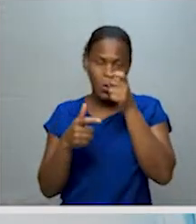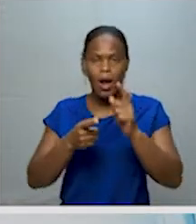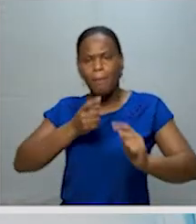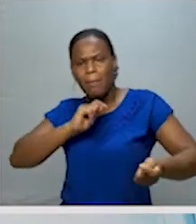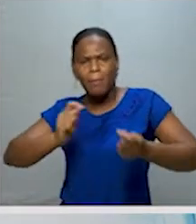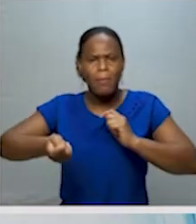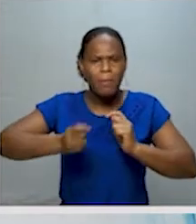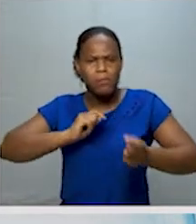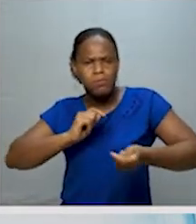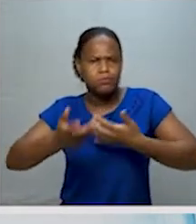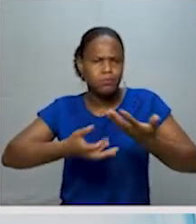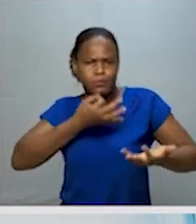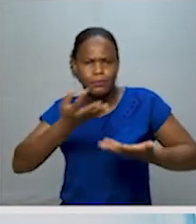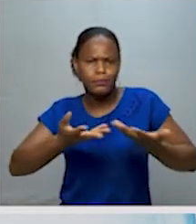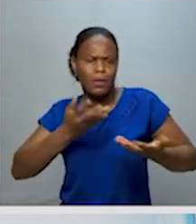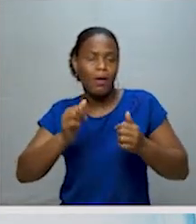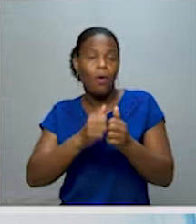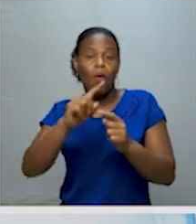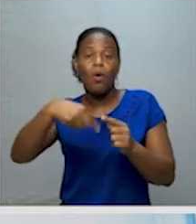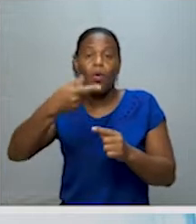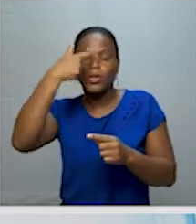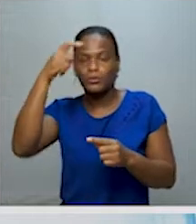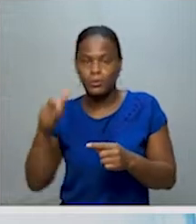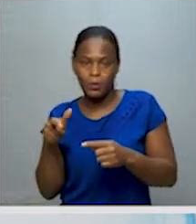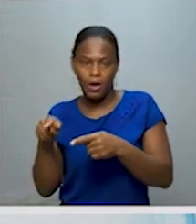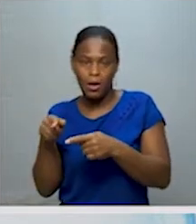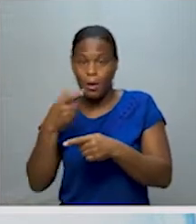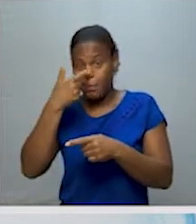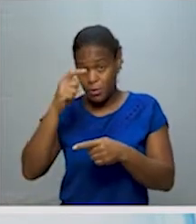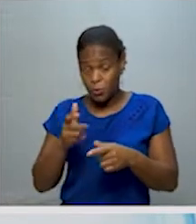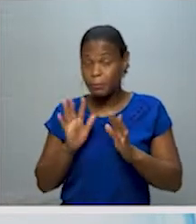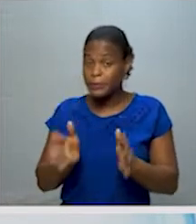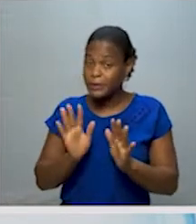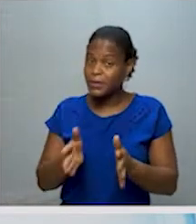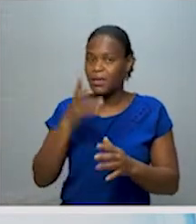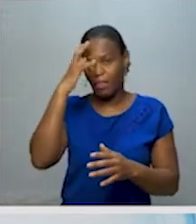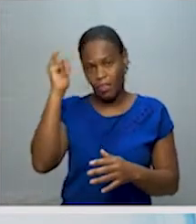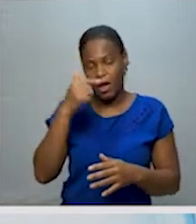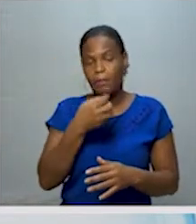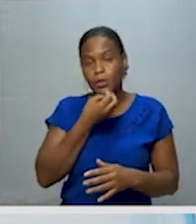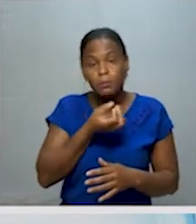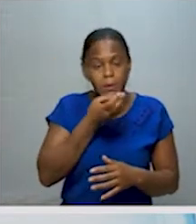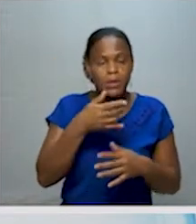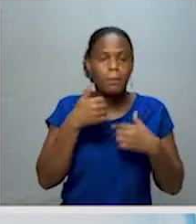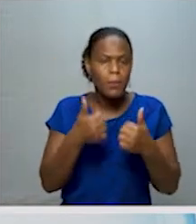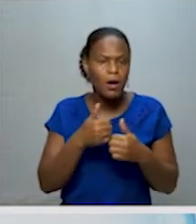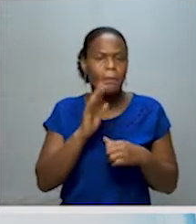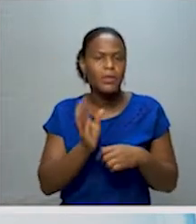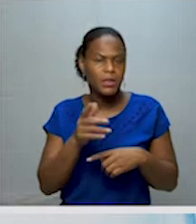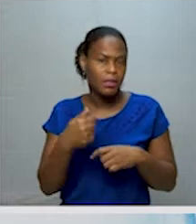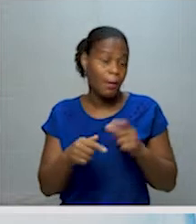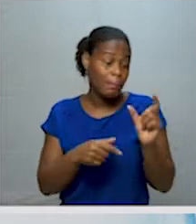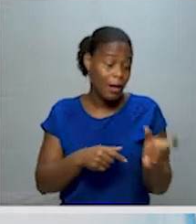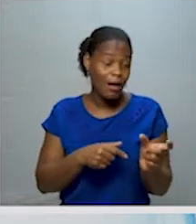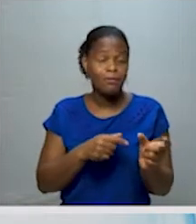a debate, vai a uma conversa com outras pessoas. Essa pessoa tem que ter argumento. Se não tiver argumento, como é que